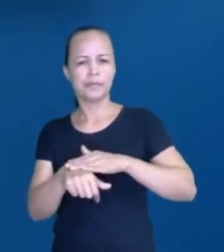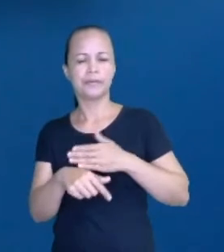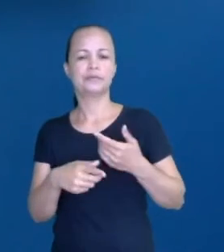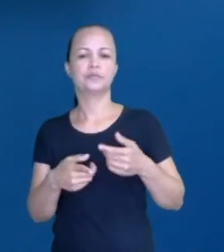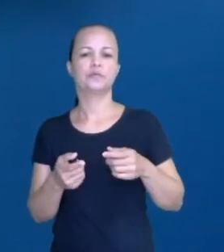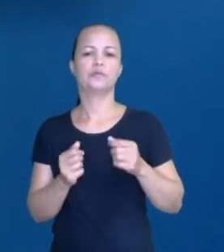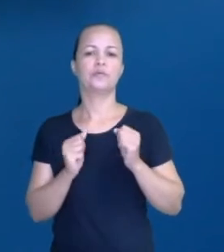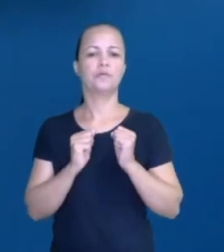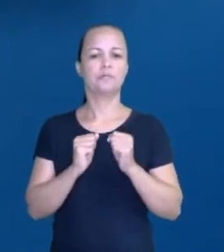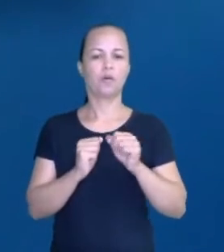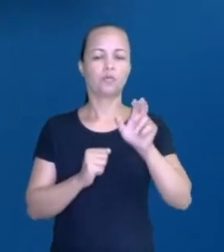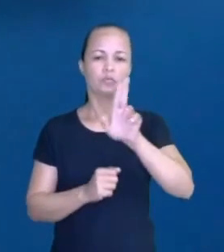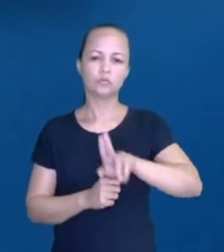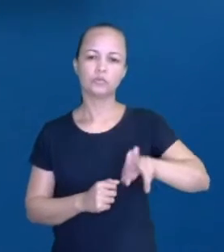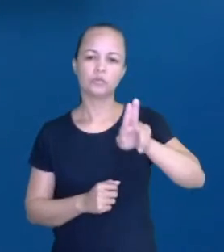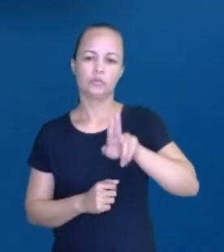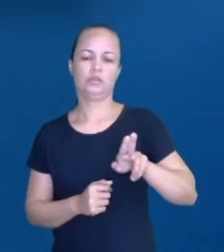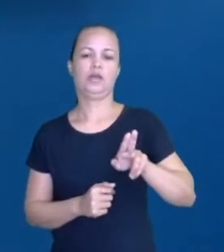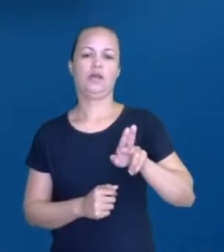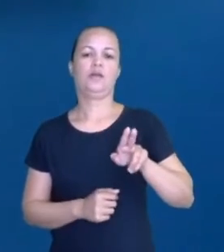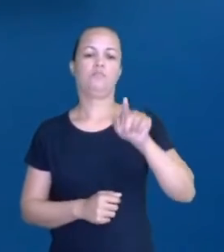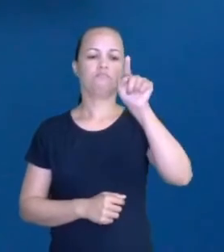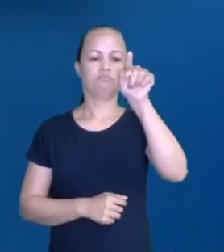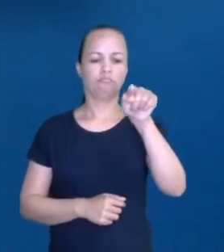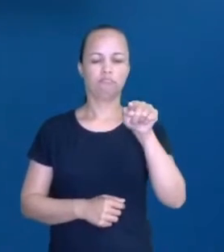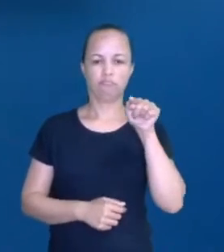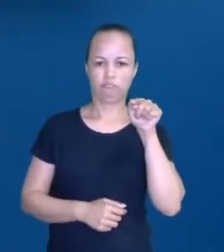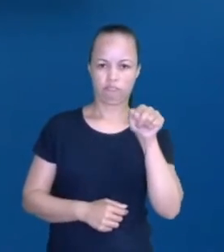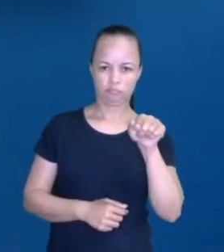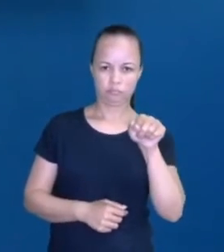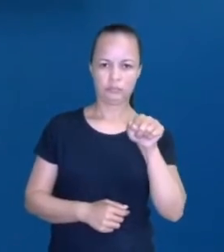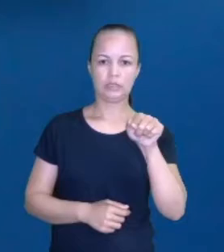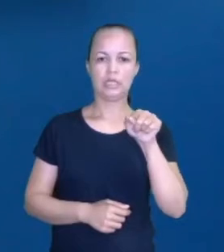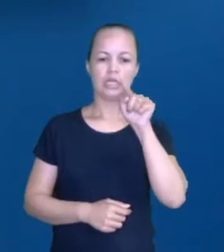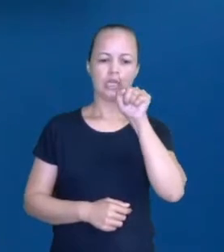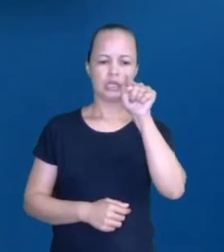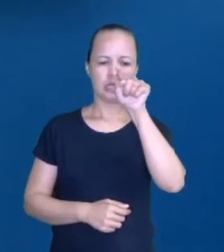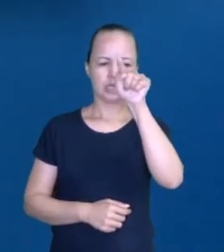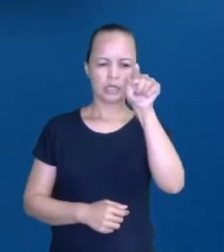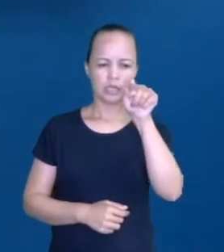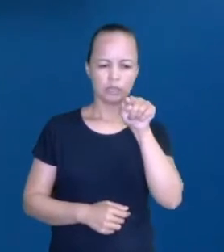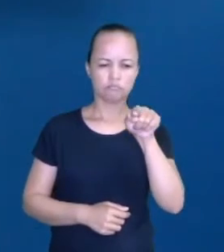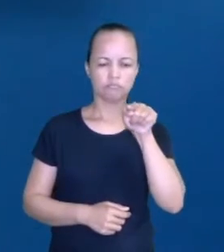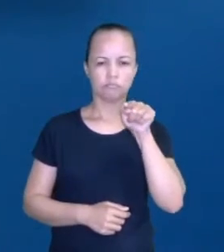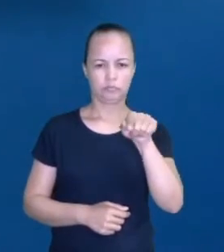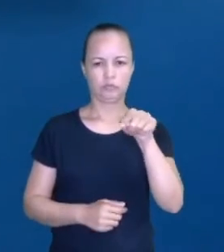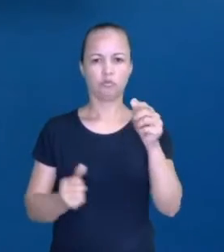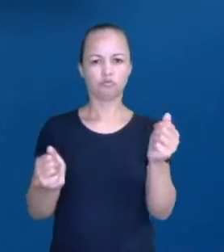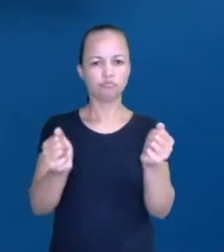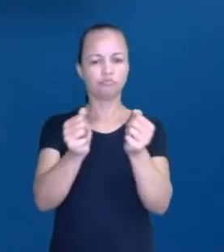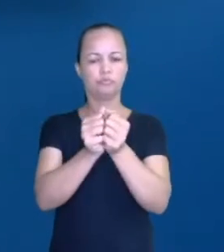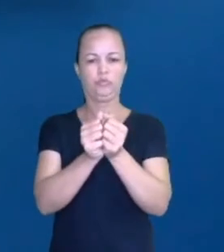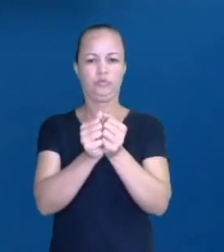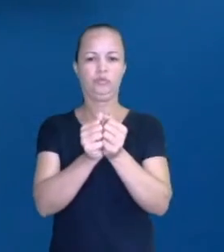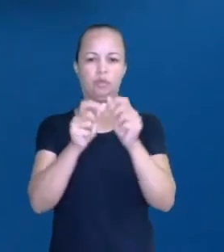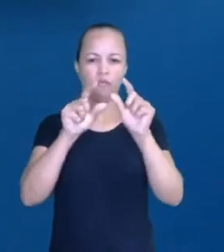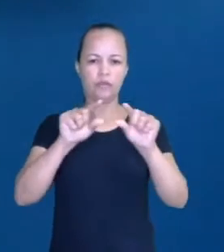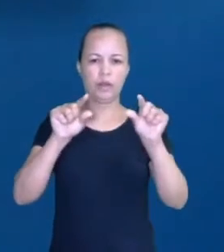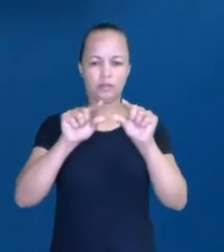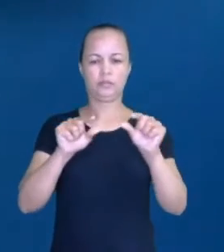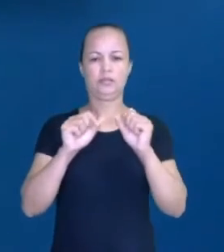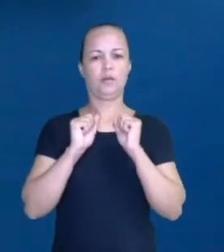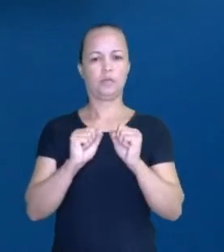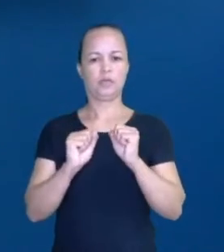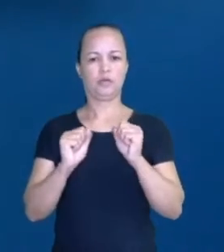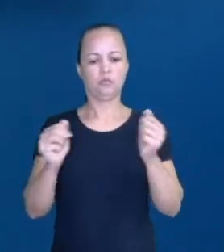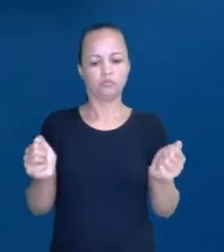usar o ponto de exclamação e a interrogação juntinhos na mesma frase. Ó, podemos encontrar expressões